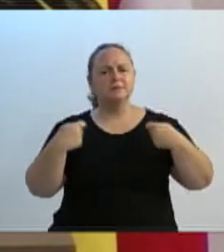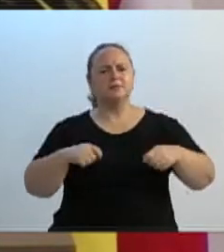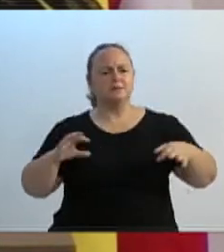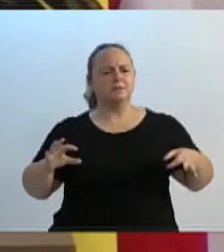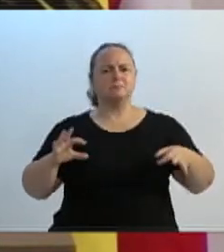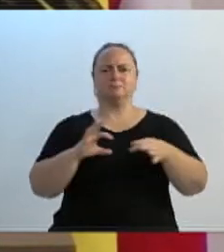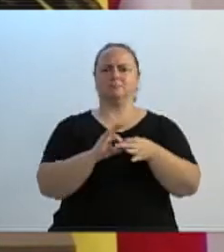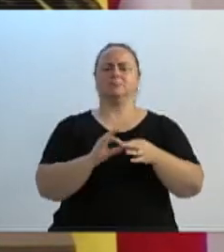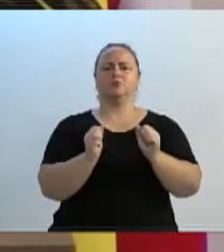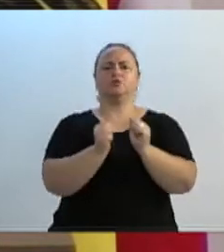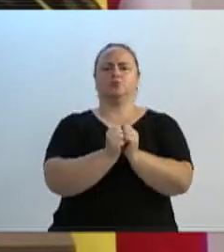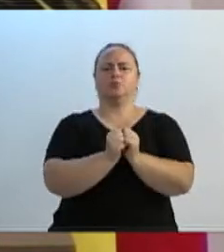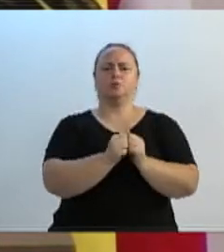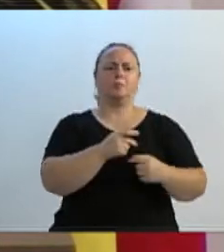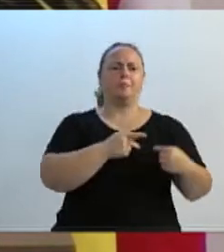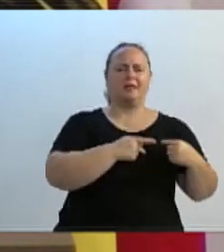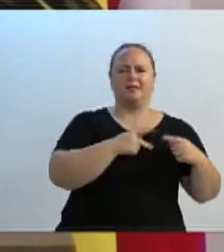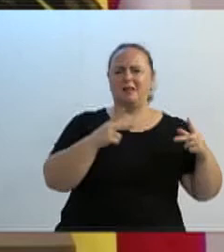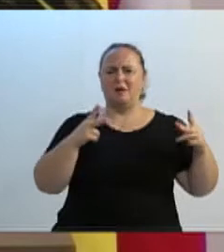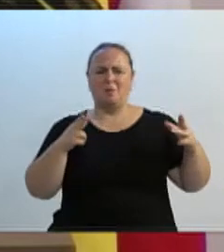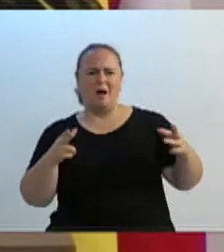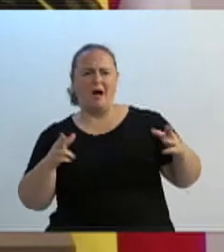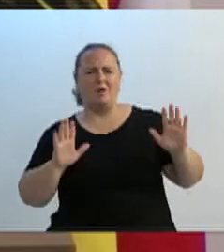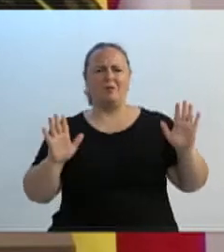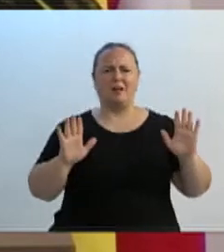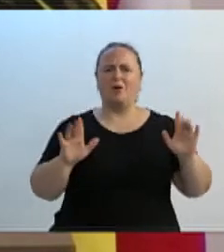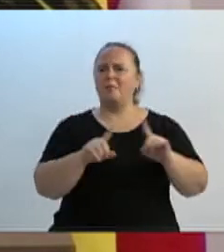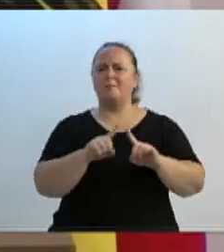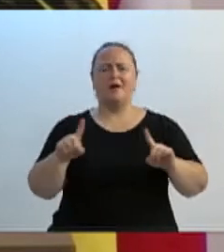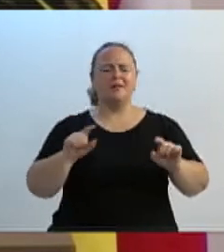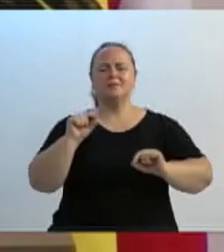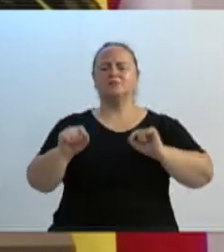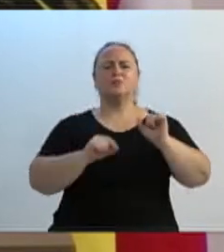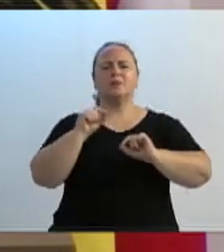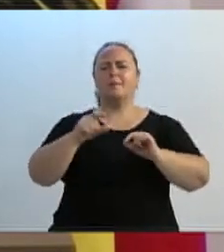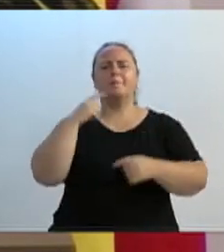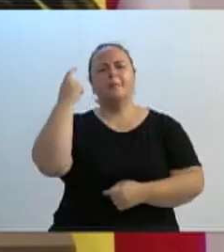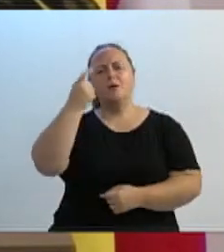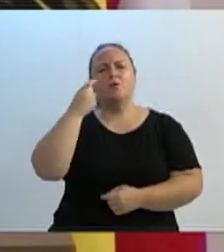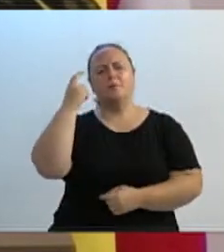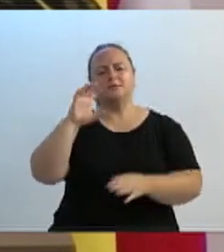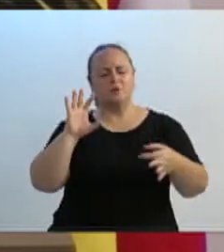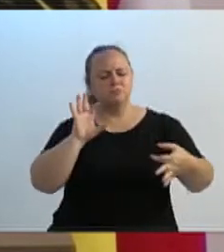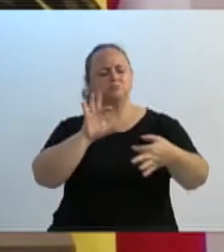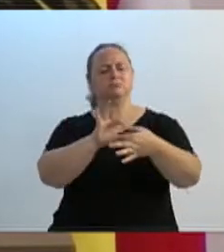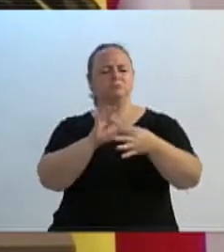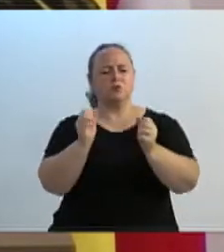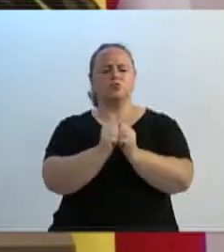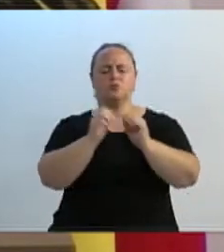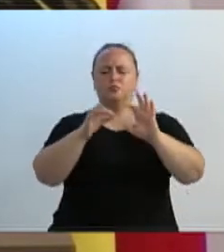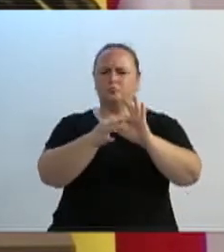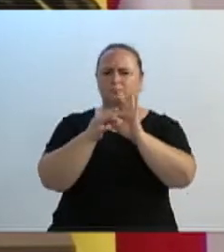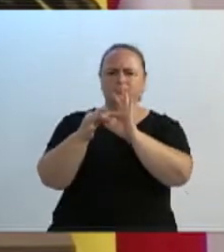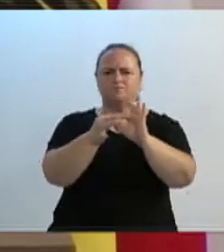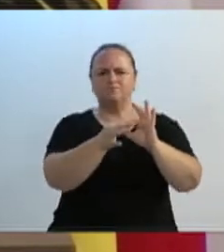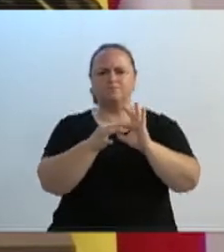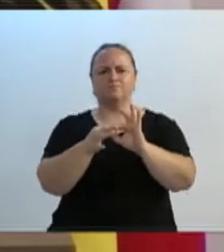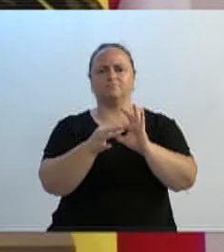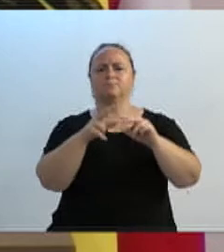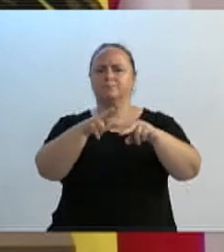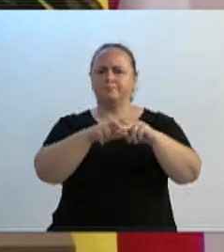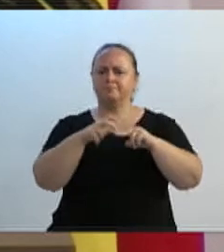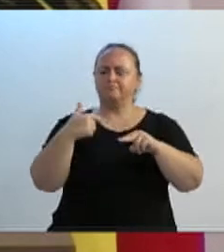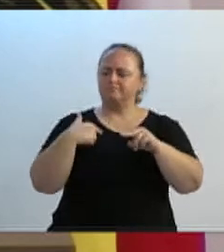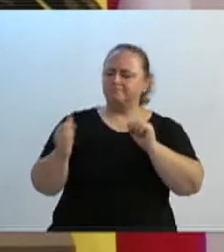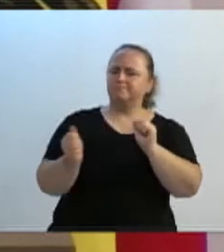de ser situação, não ser oposição, ser independente, como a gente gostar de falar, mas eu acho que a gente tem que se unir para isso. Então eu conto com a sua